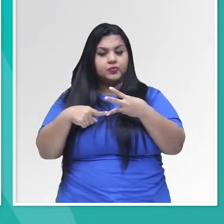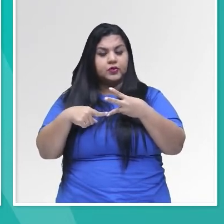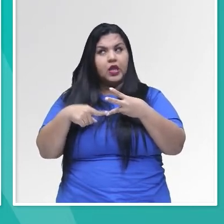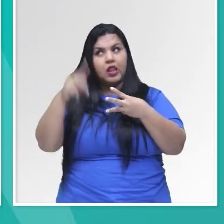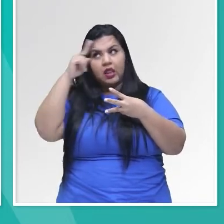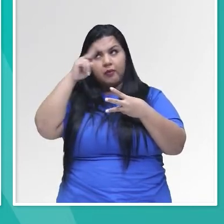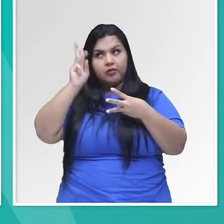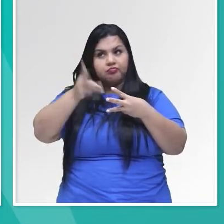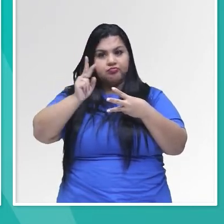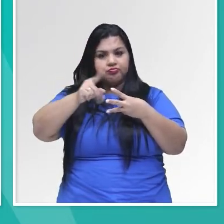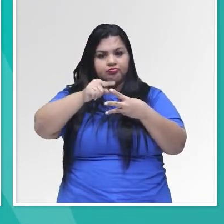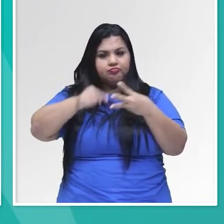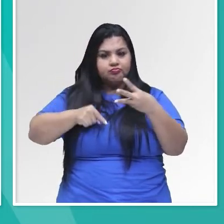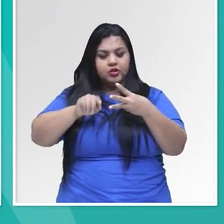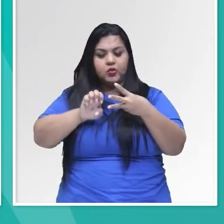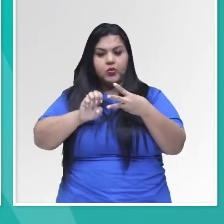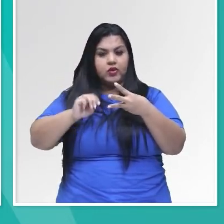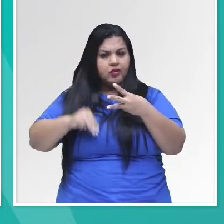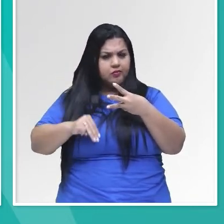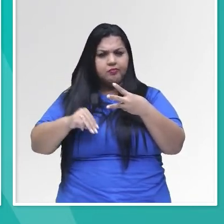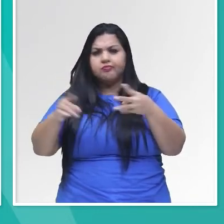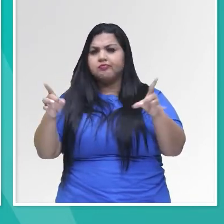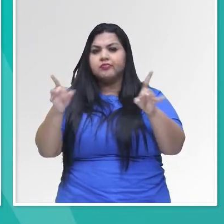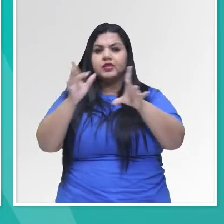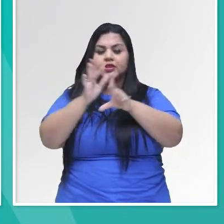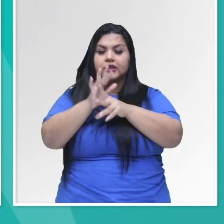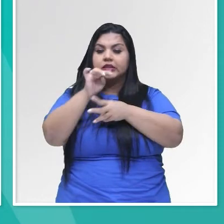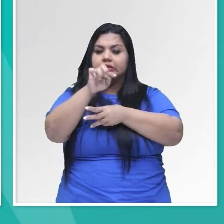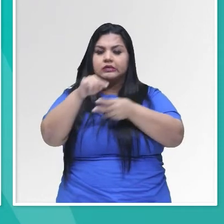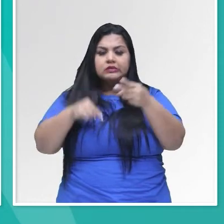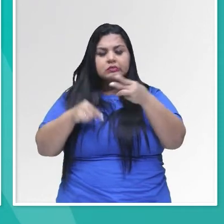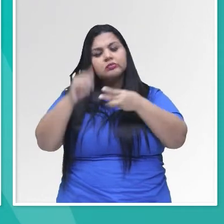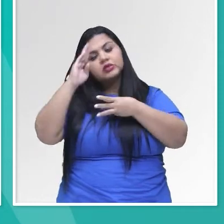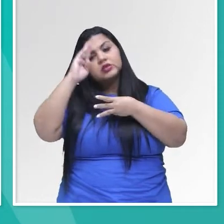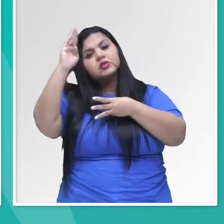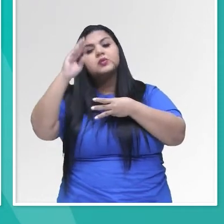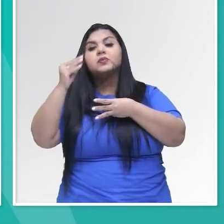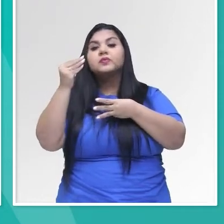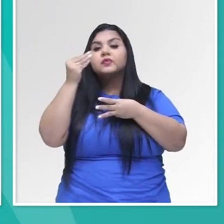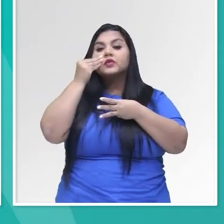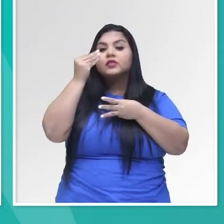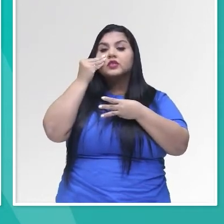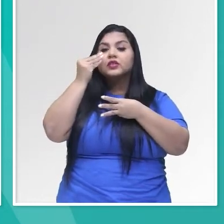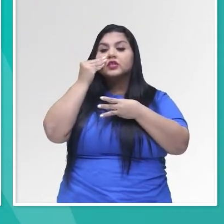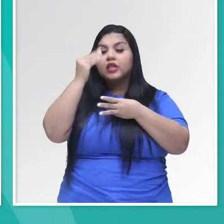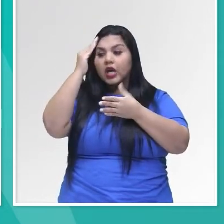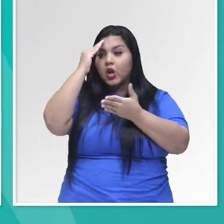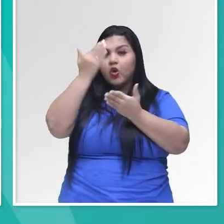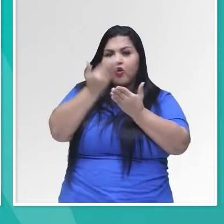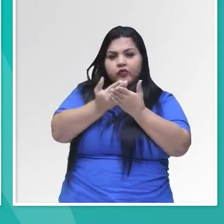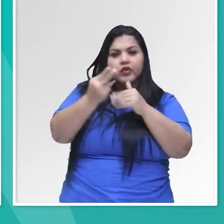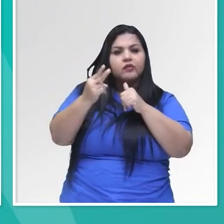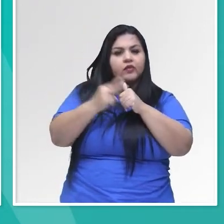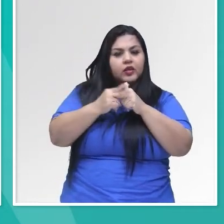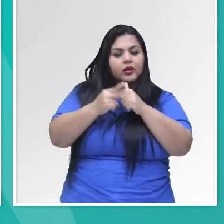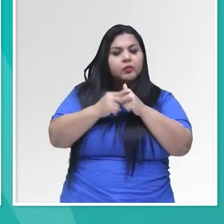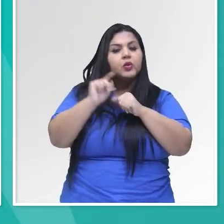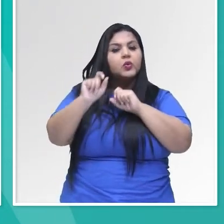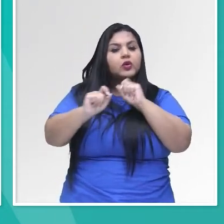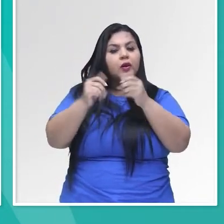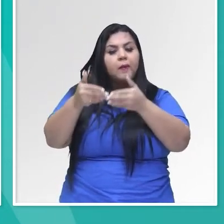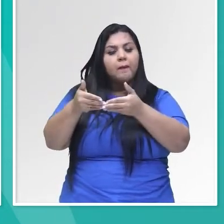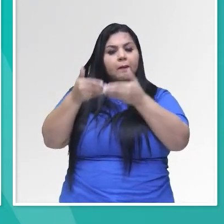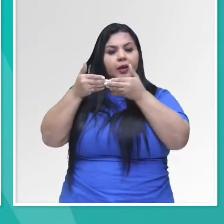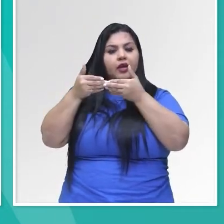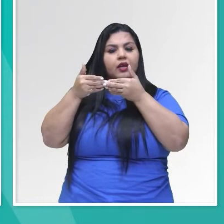tá bom? E é o em. Pronto, são as 3 principais. Observa que o verbo confiar, ele pede quem? Ele pede a